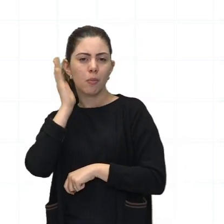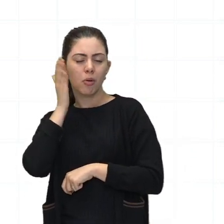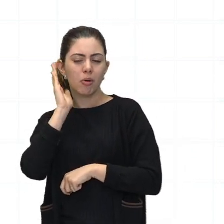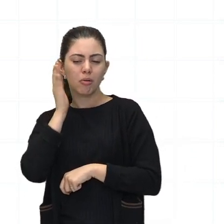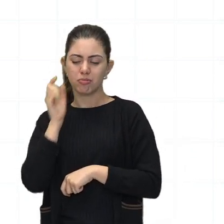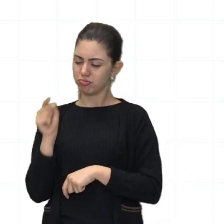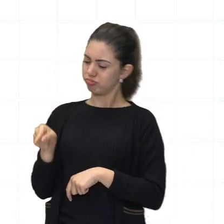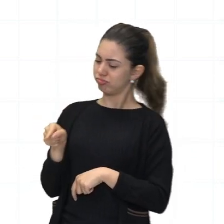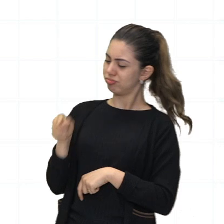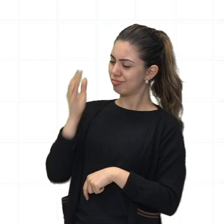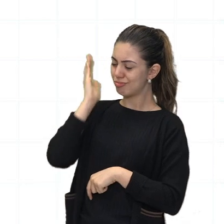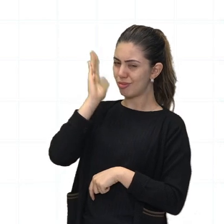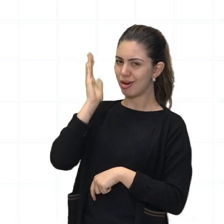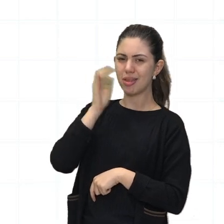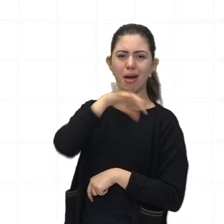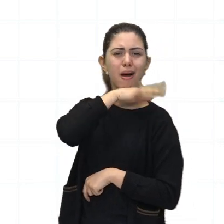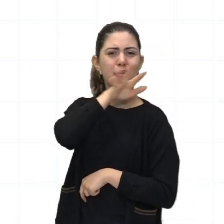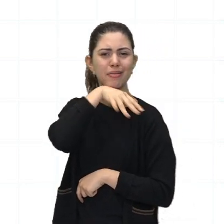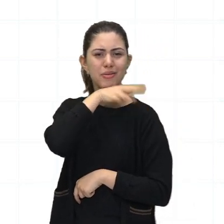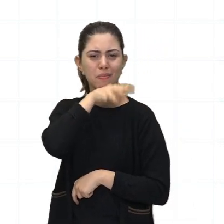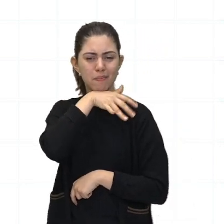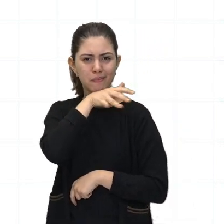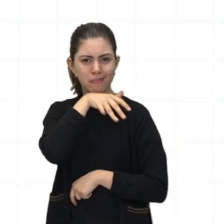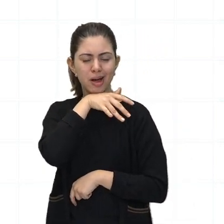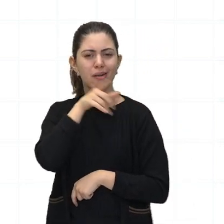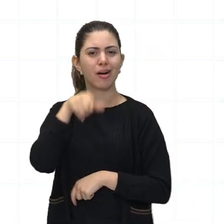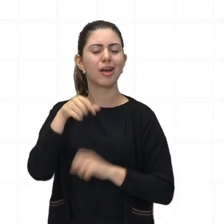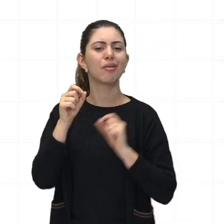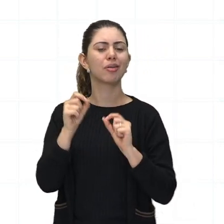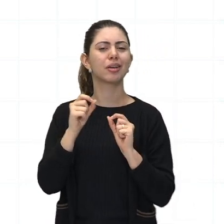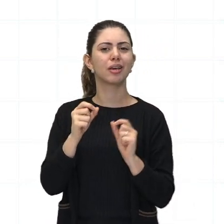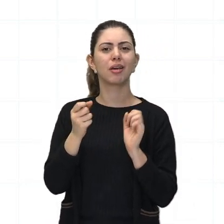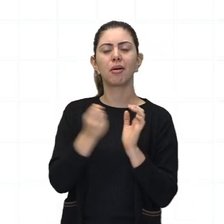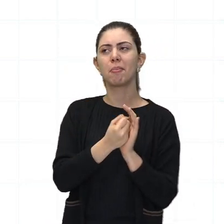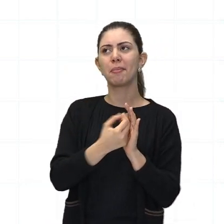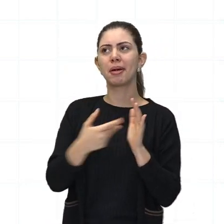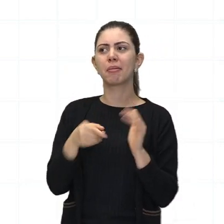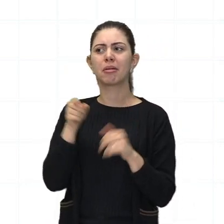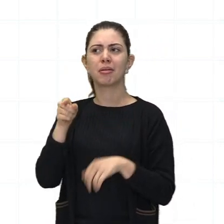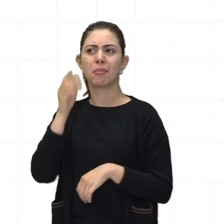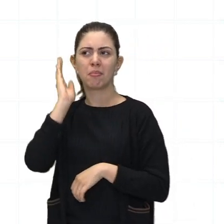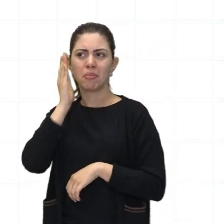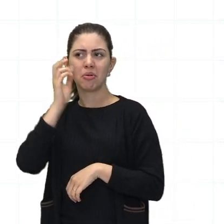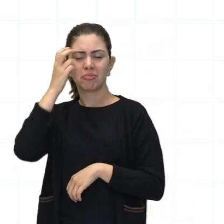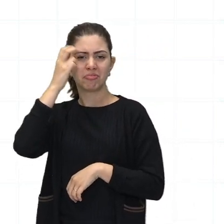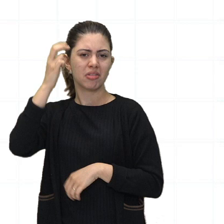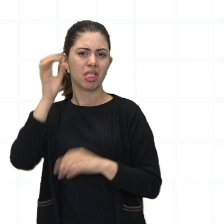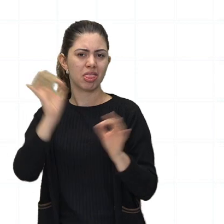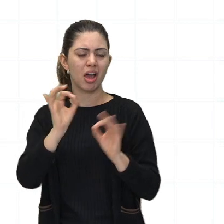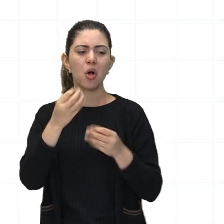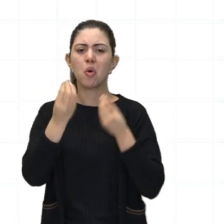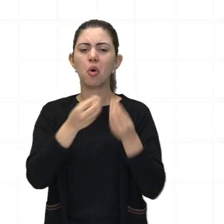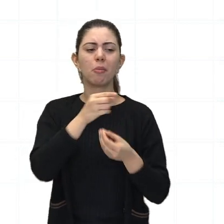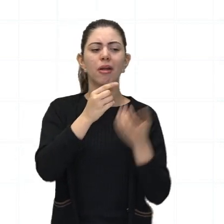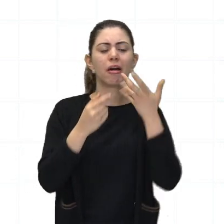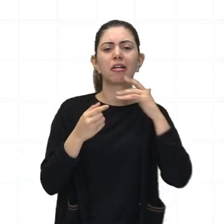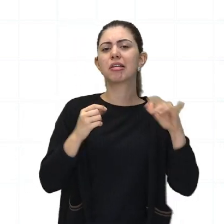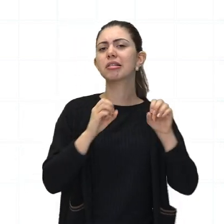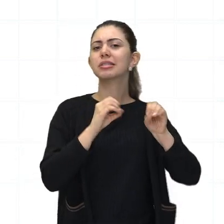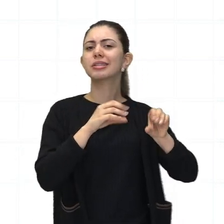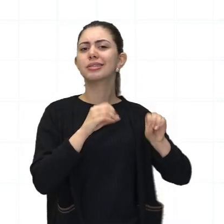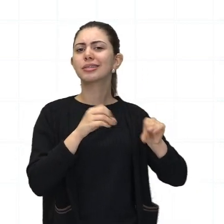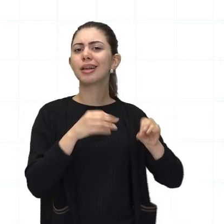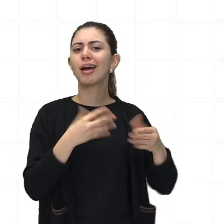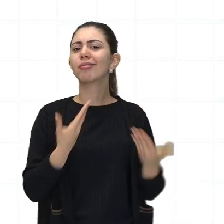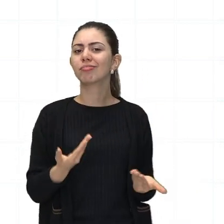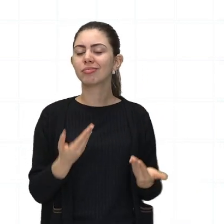animal que ainda é associado com um elemento de não muita inteligência pode ensinar um menino. É justamente essa